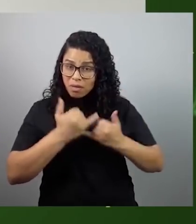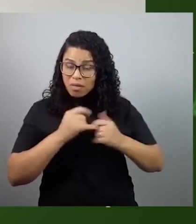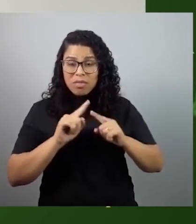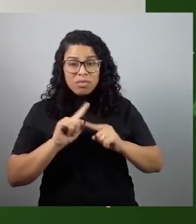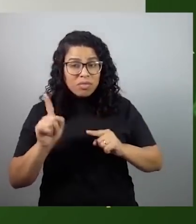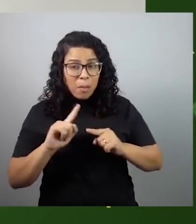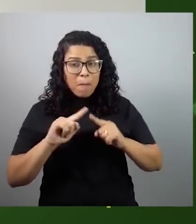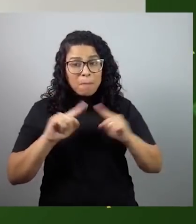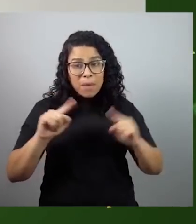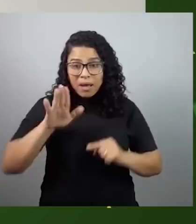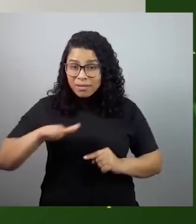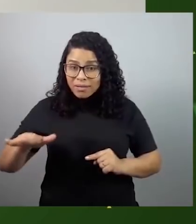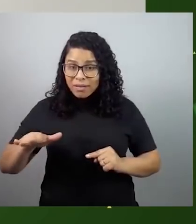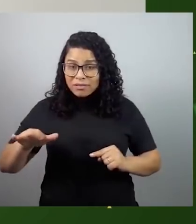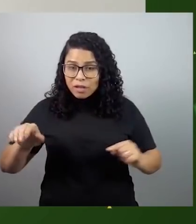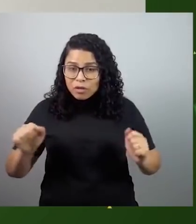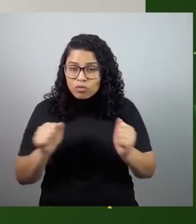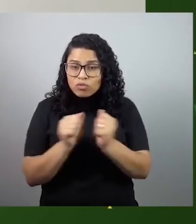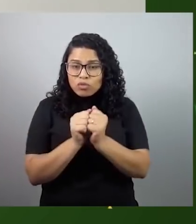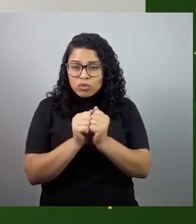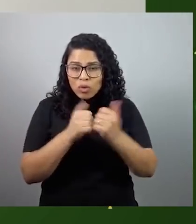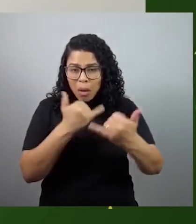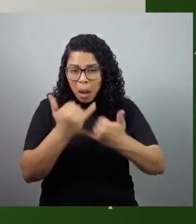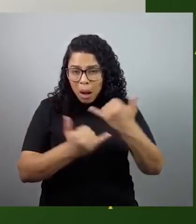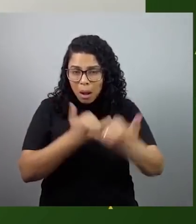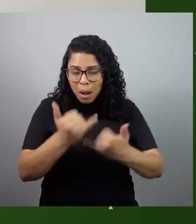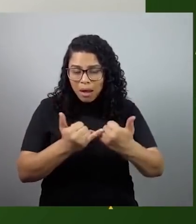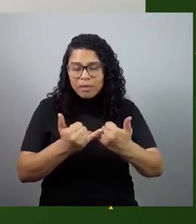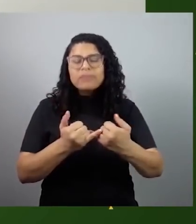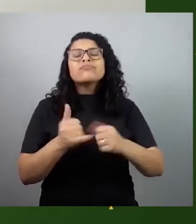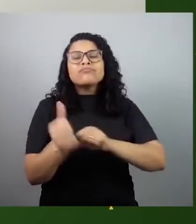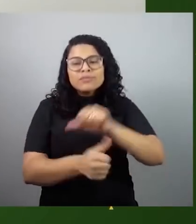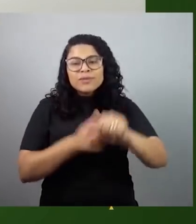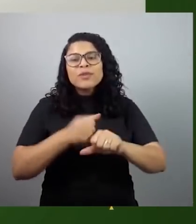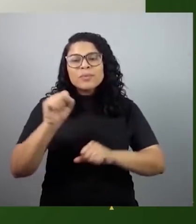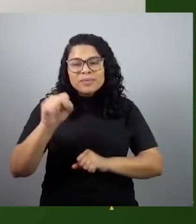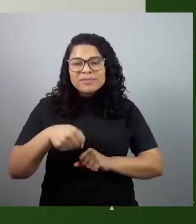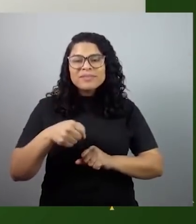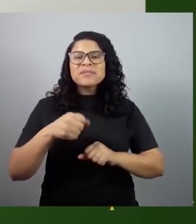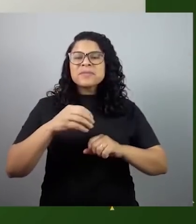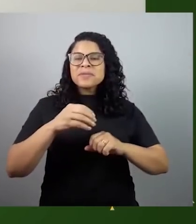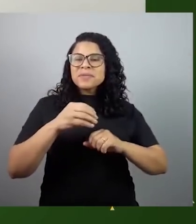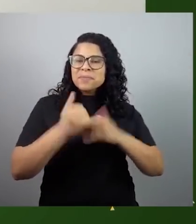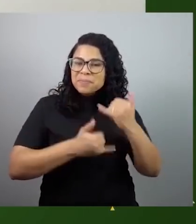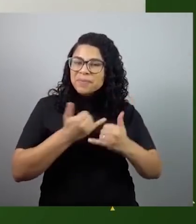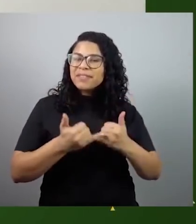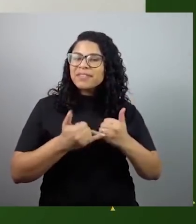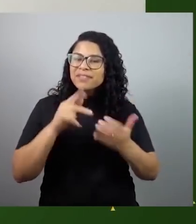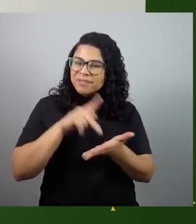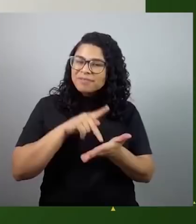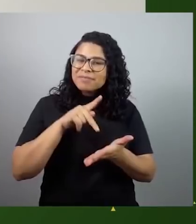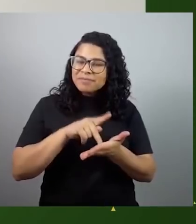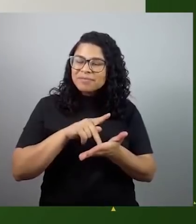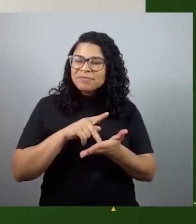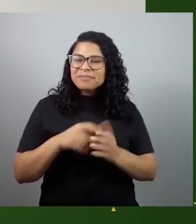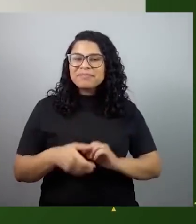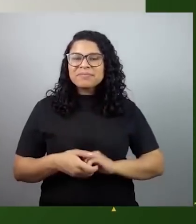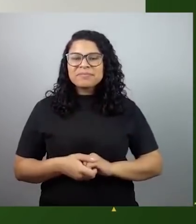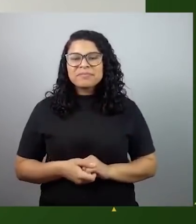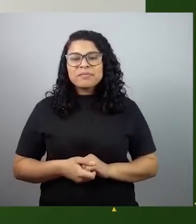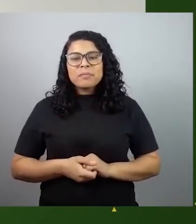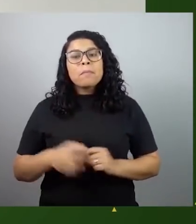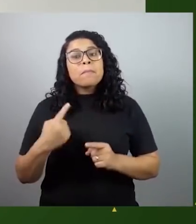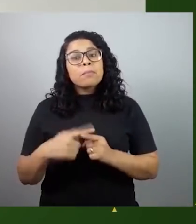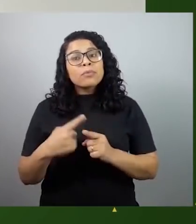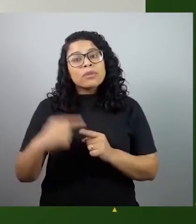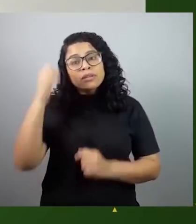interação que a sua criança vai ter com ele. Porque um brinquedo não estruturado, no caso, potes, né, de cozinha, ele vai